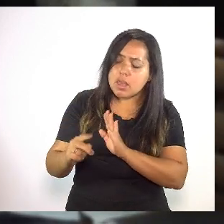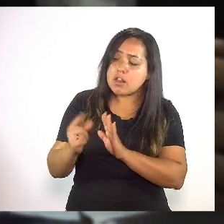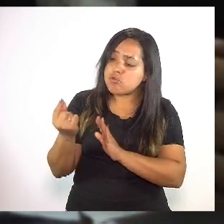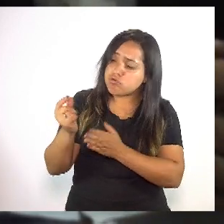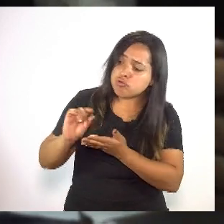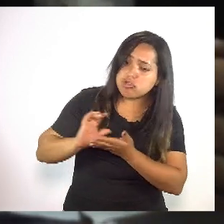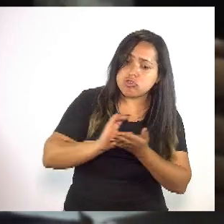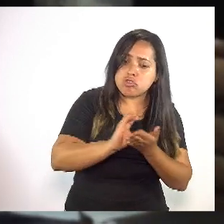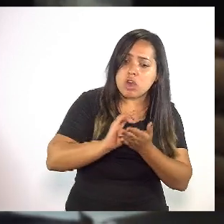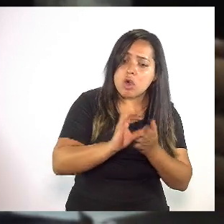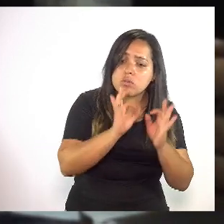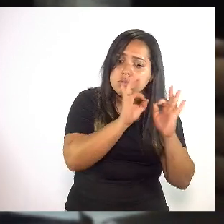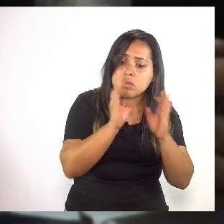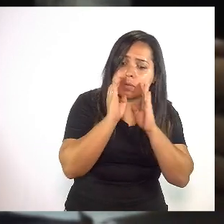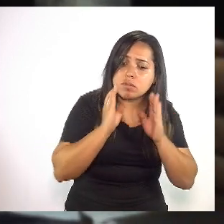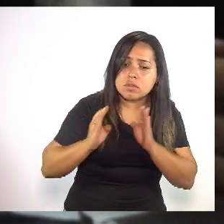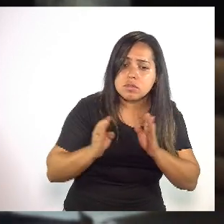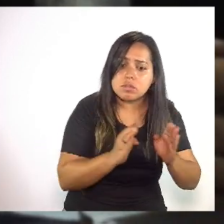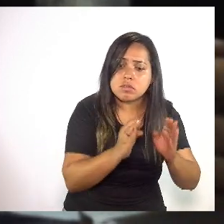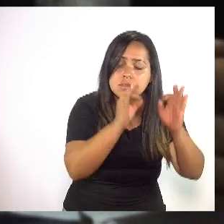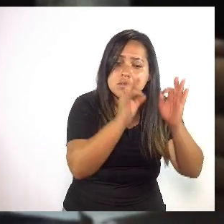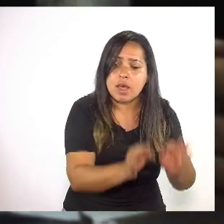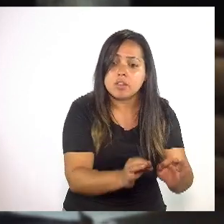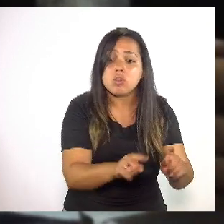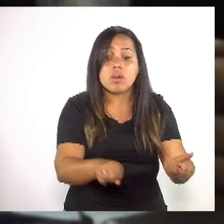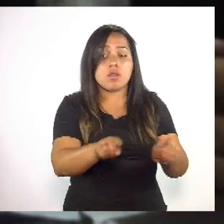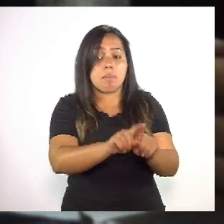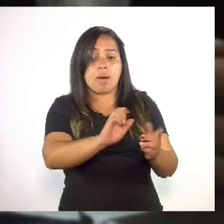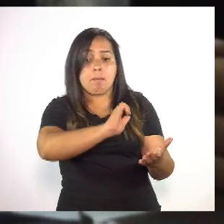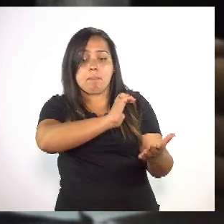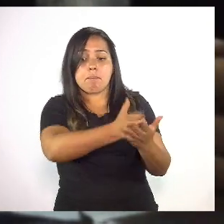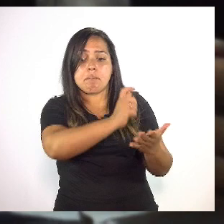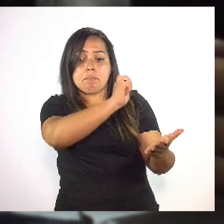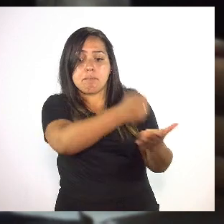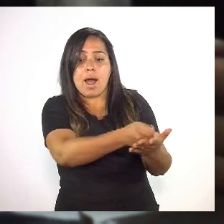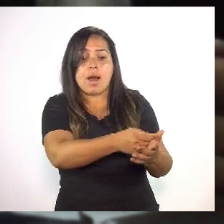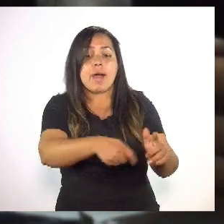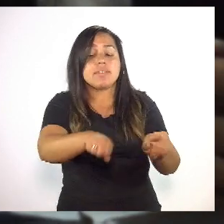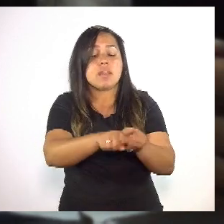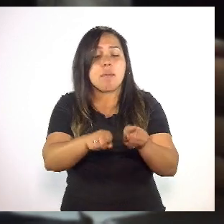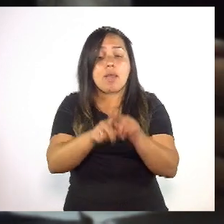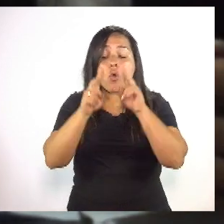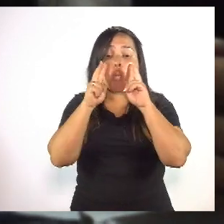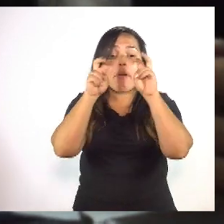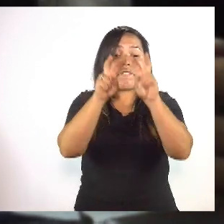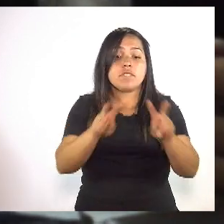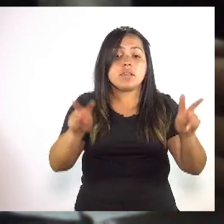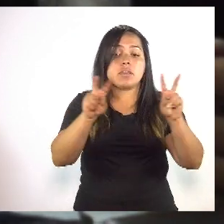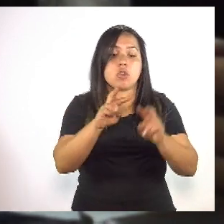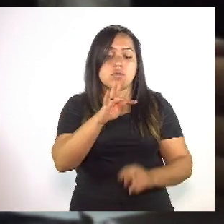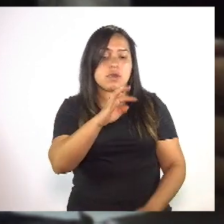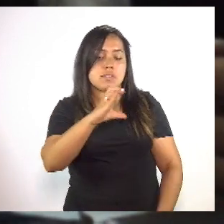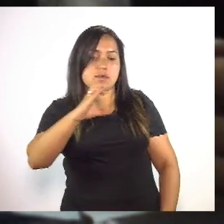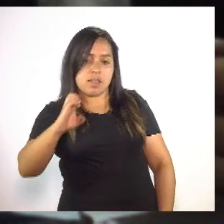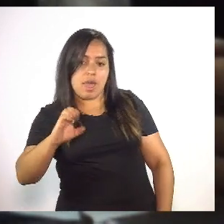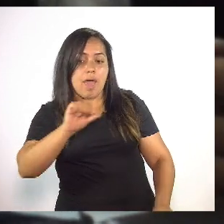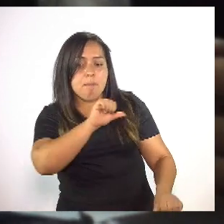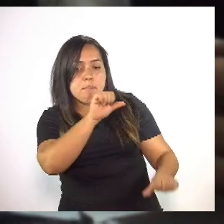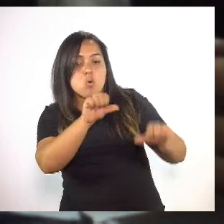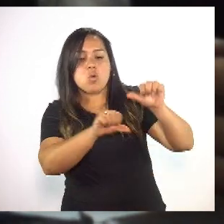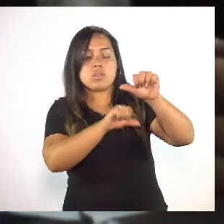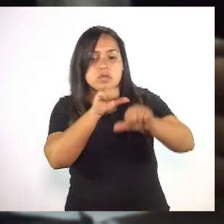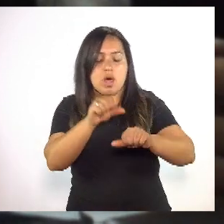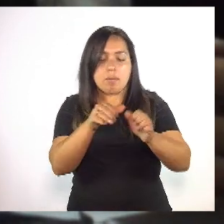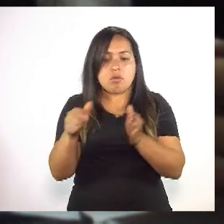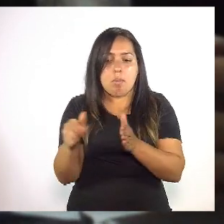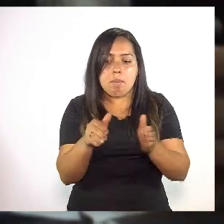e com o parecer do Tribunal de Contas, a gente proativamente alterou a destinação de recursos de FISED